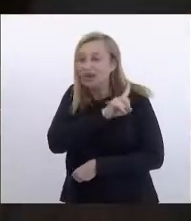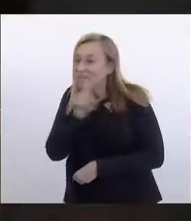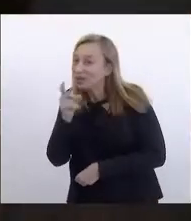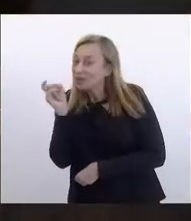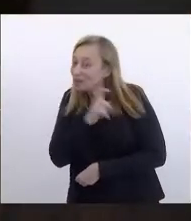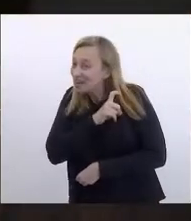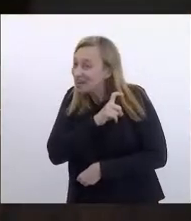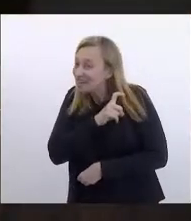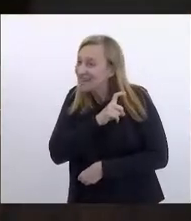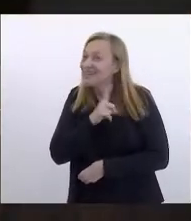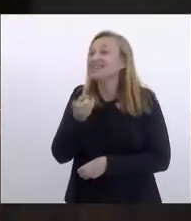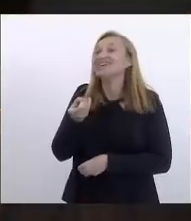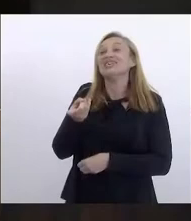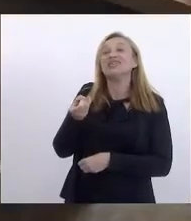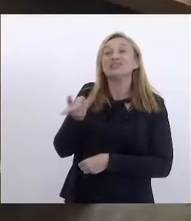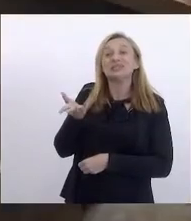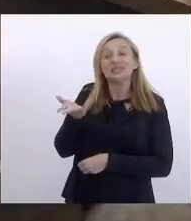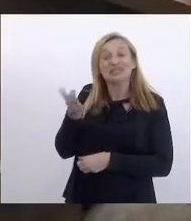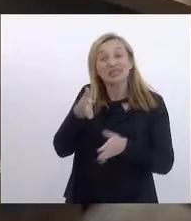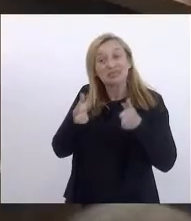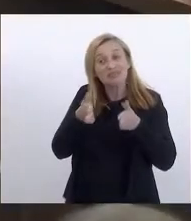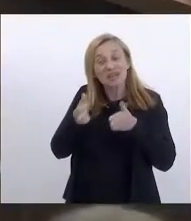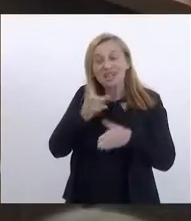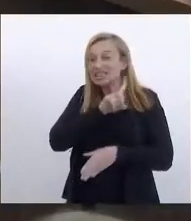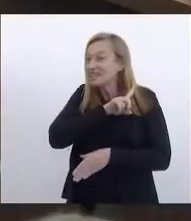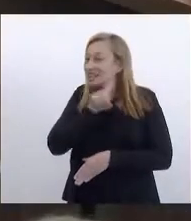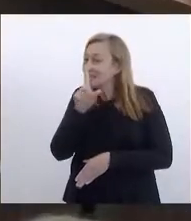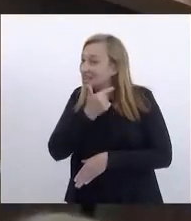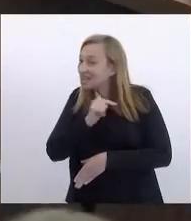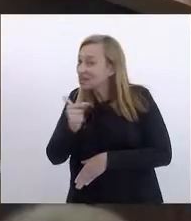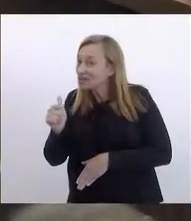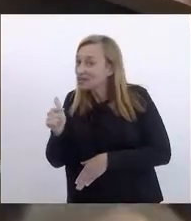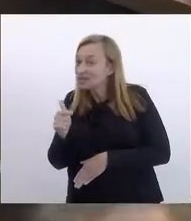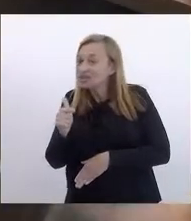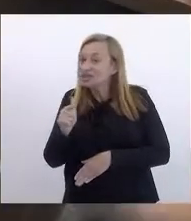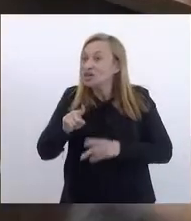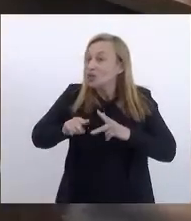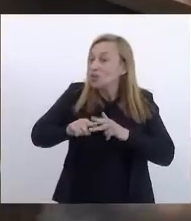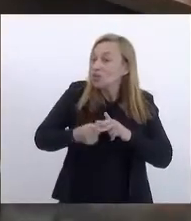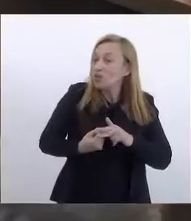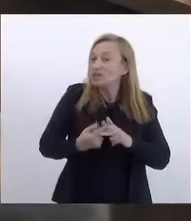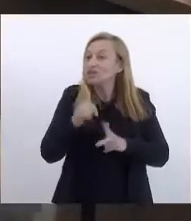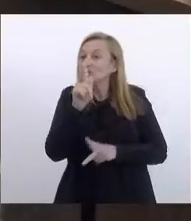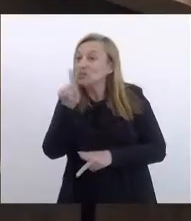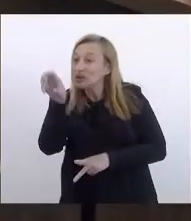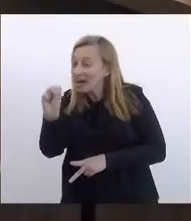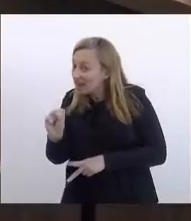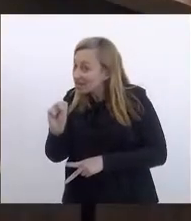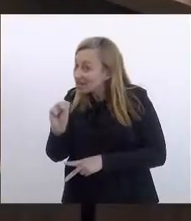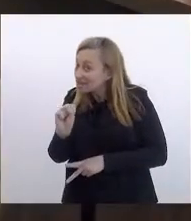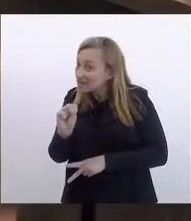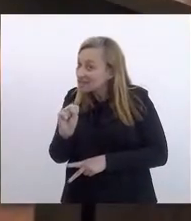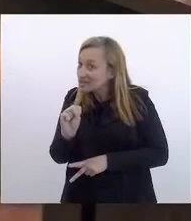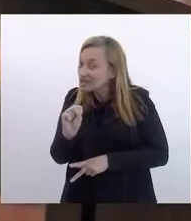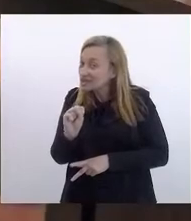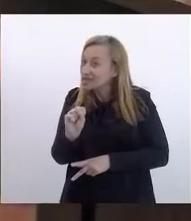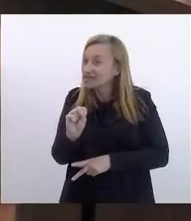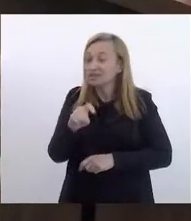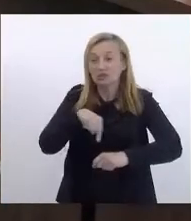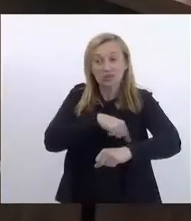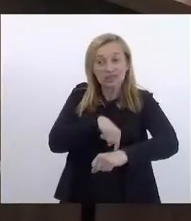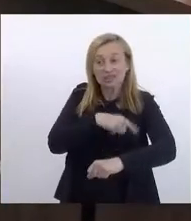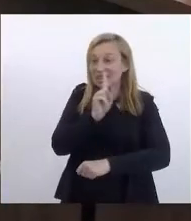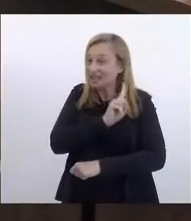nesta época não havia reajuste do gás como commodity